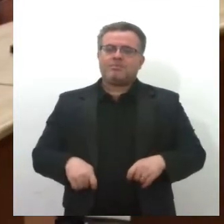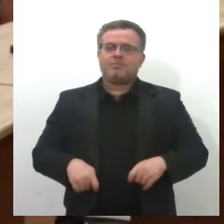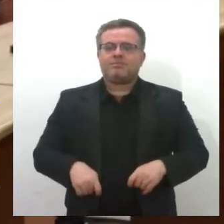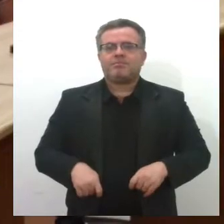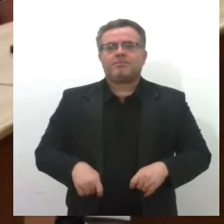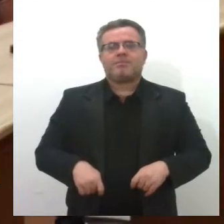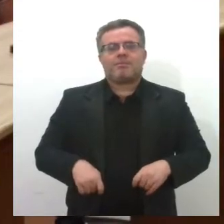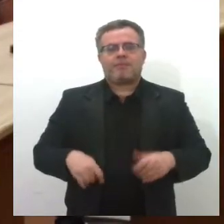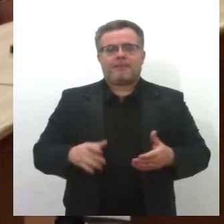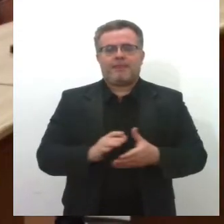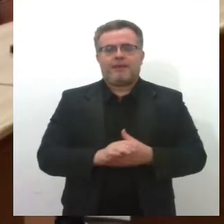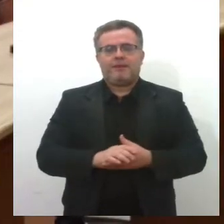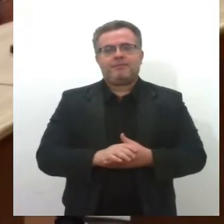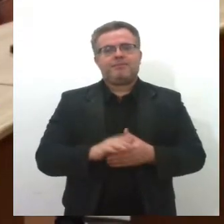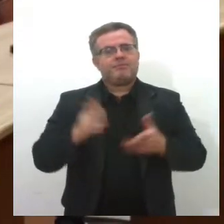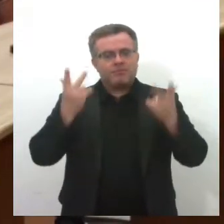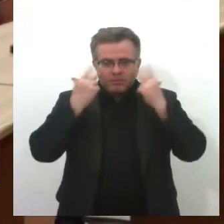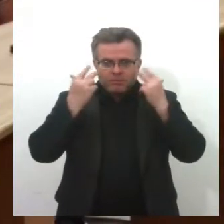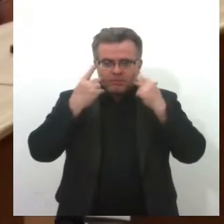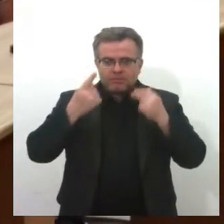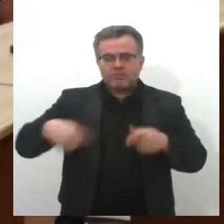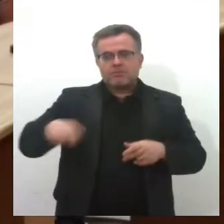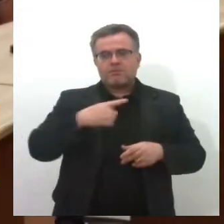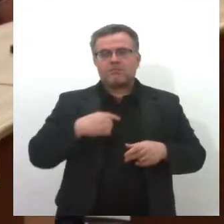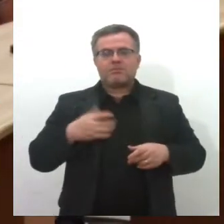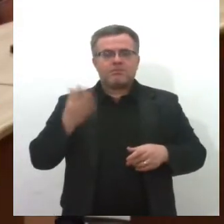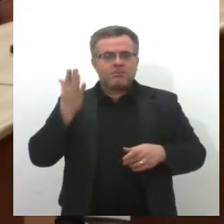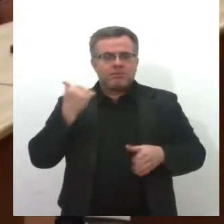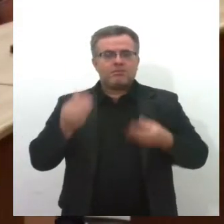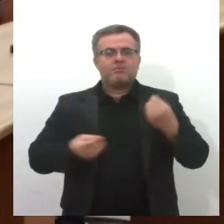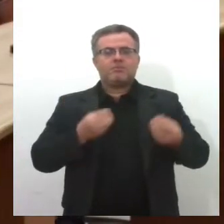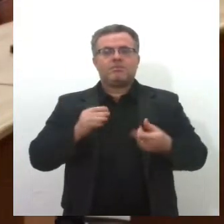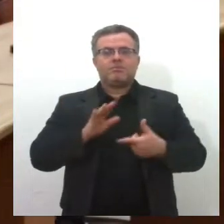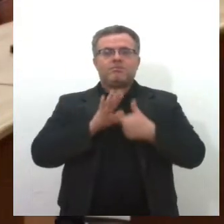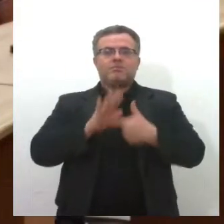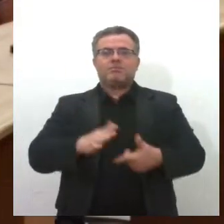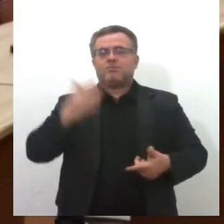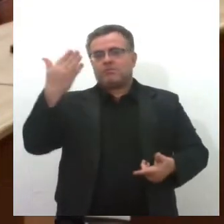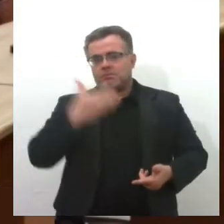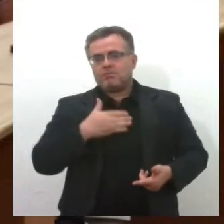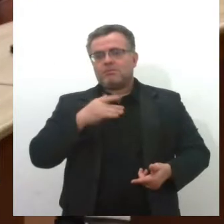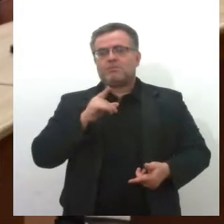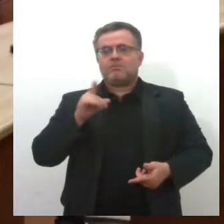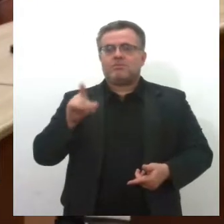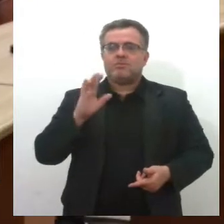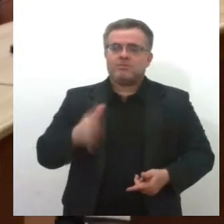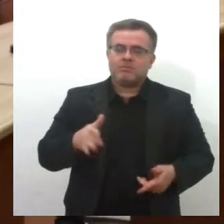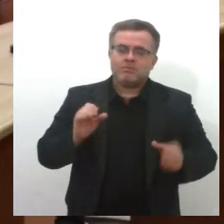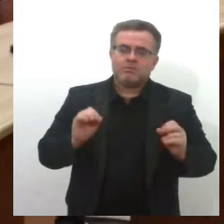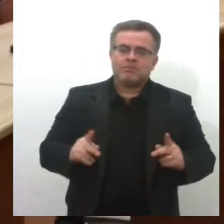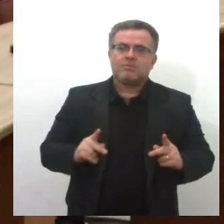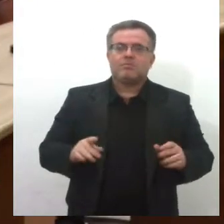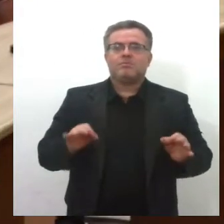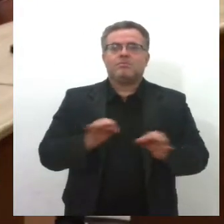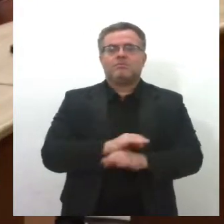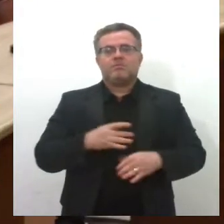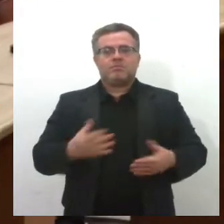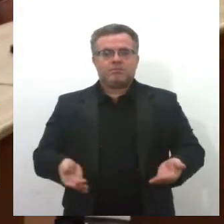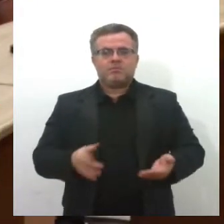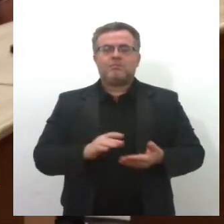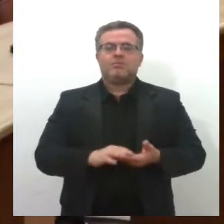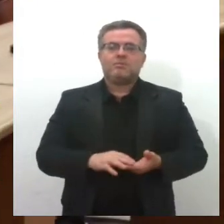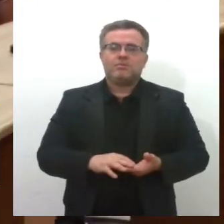nesse cenário. No momento que a gente tem a circulação comprovada da Ômicron, né, já com registro